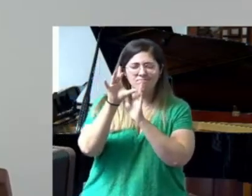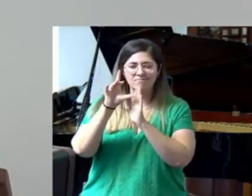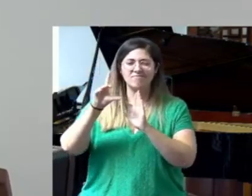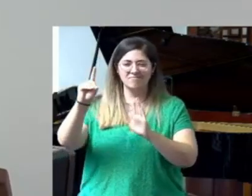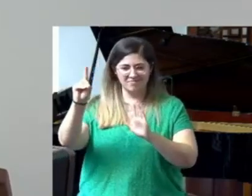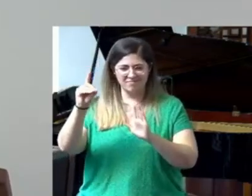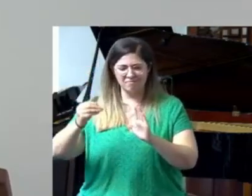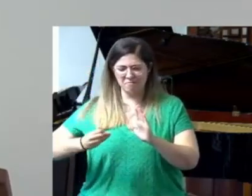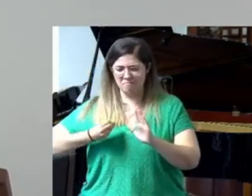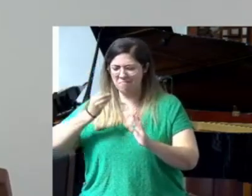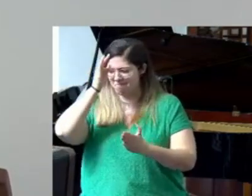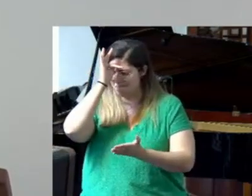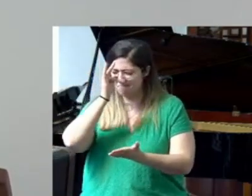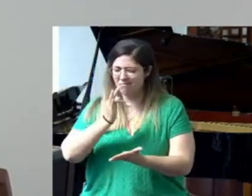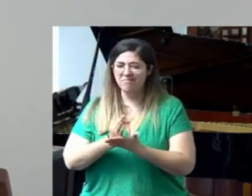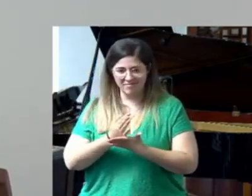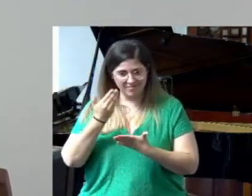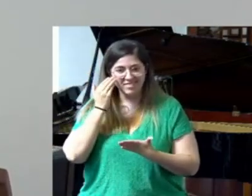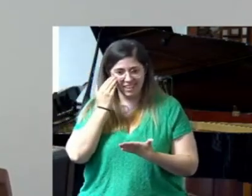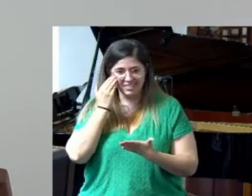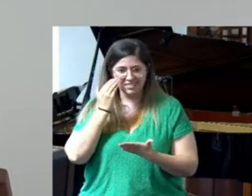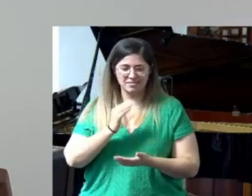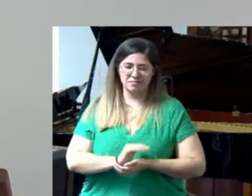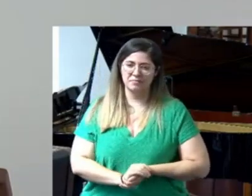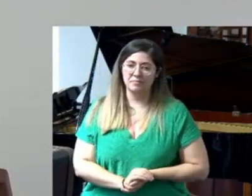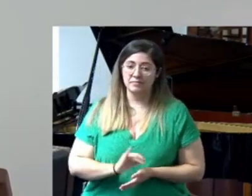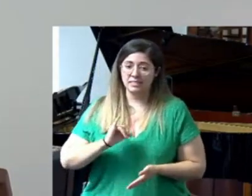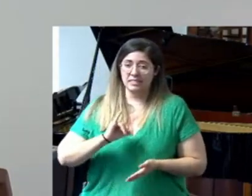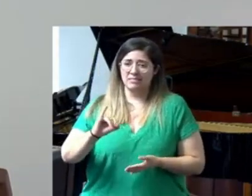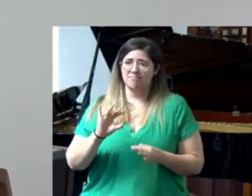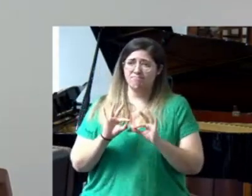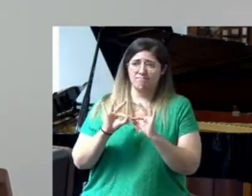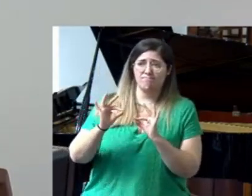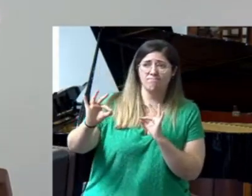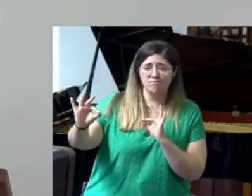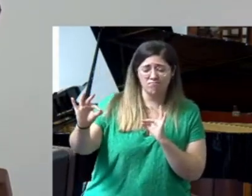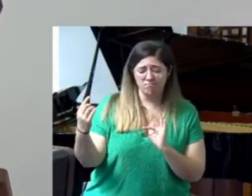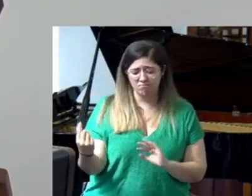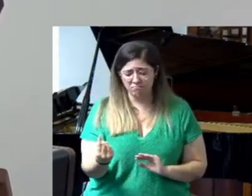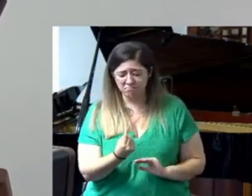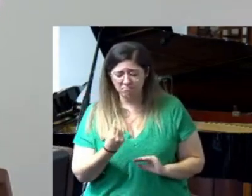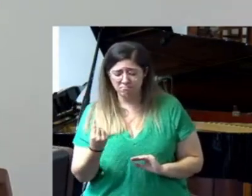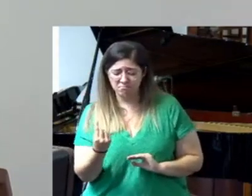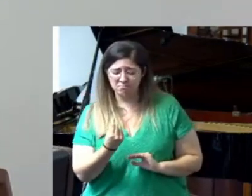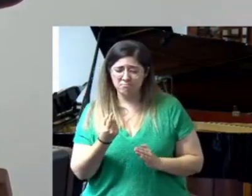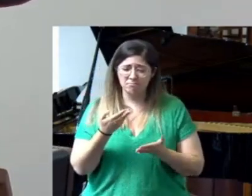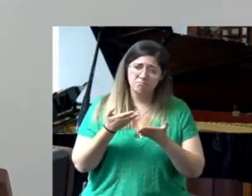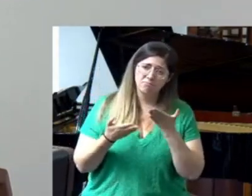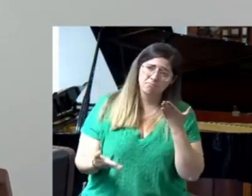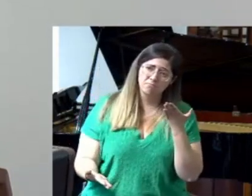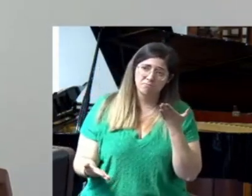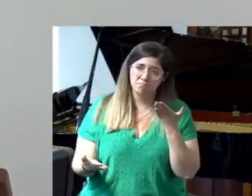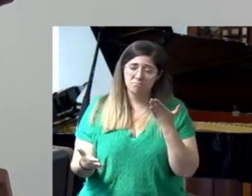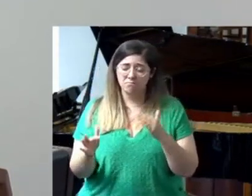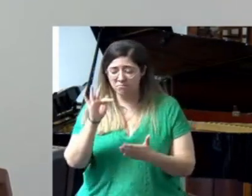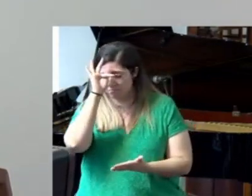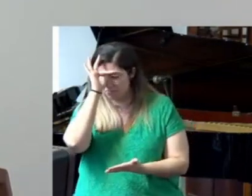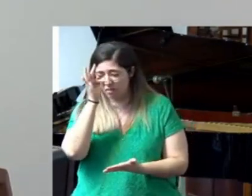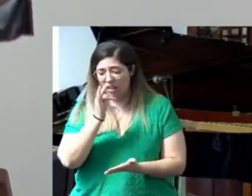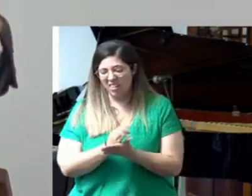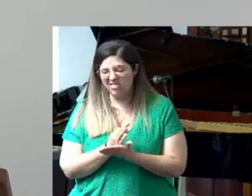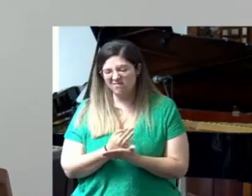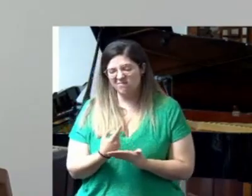caminho. Por isso, se alguém entre nós estiver desgarrado desse caminho, estiver sozinho, de repente você está vendo a sua